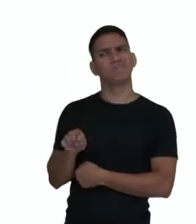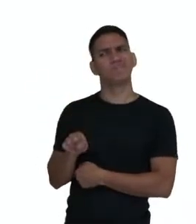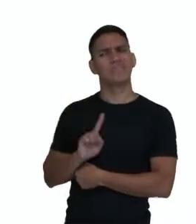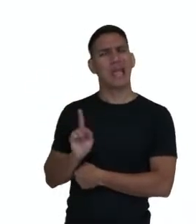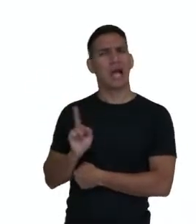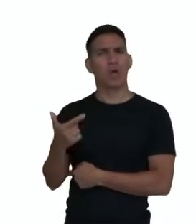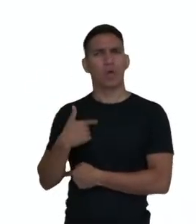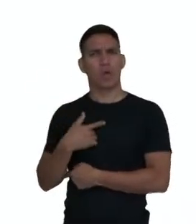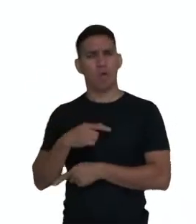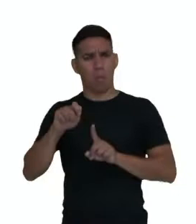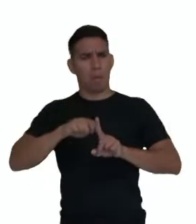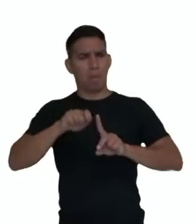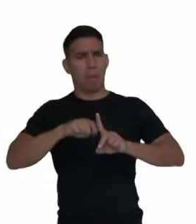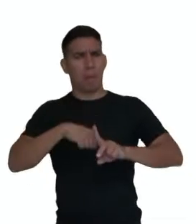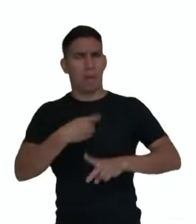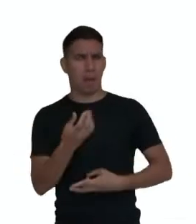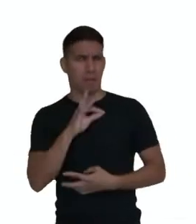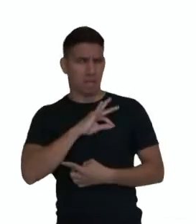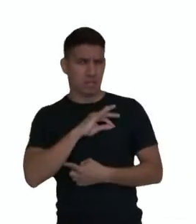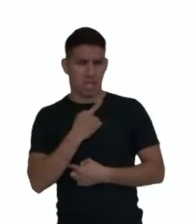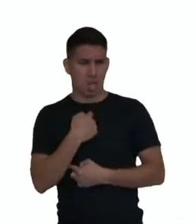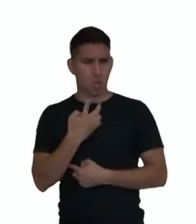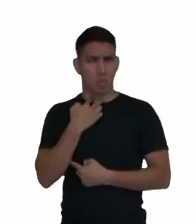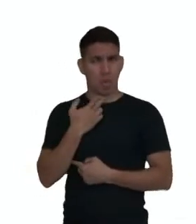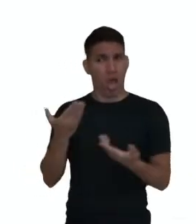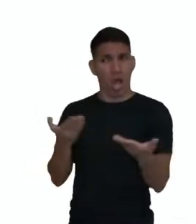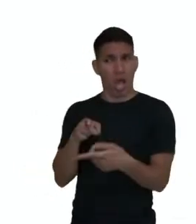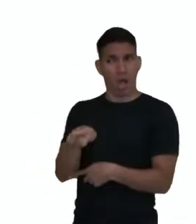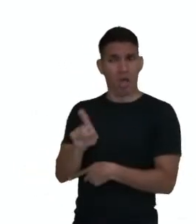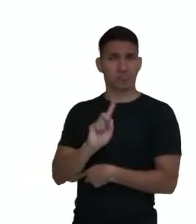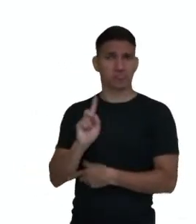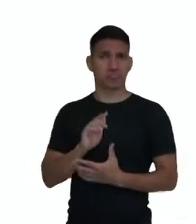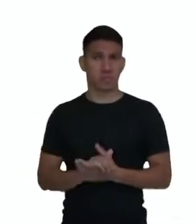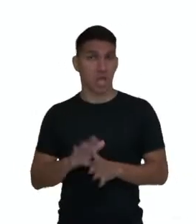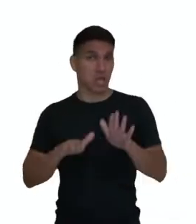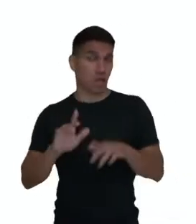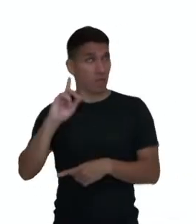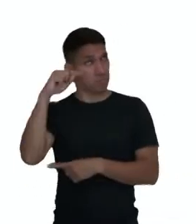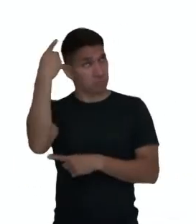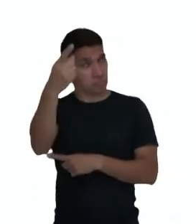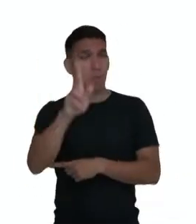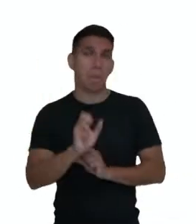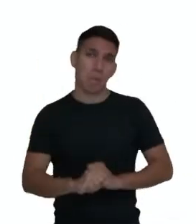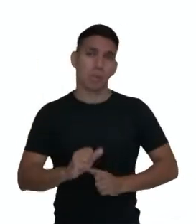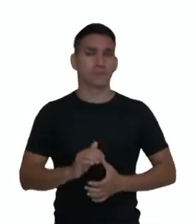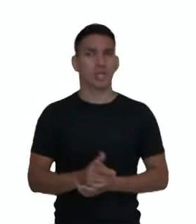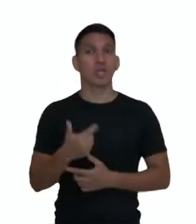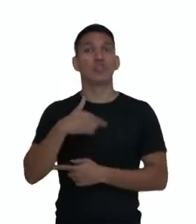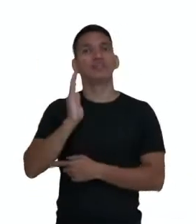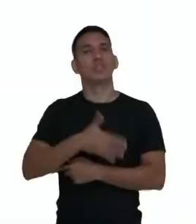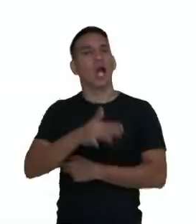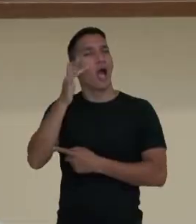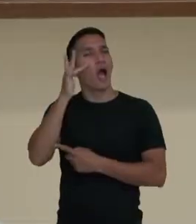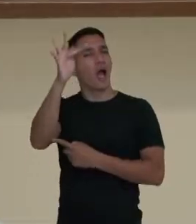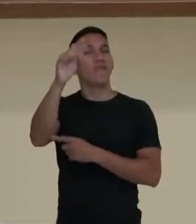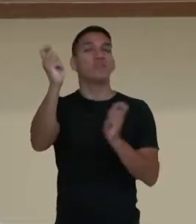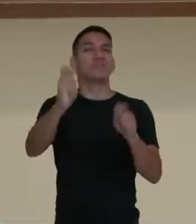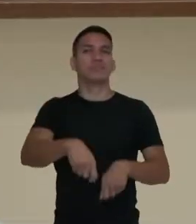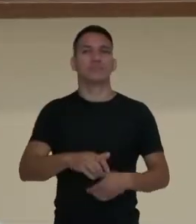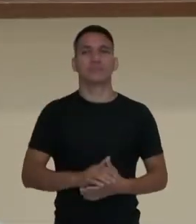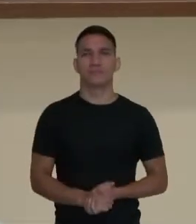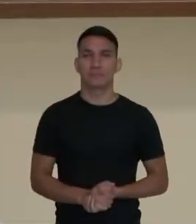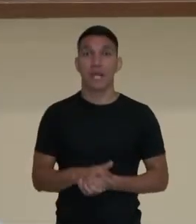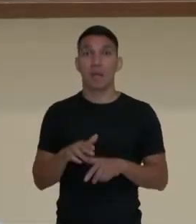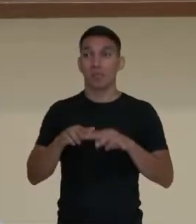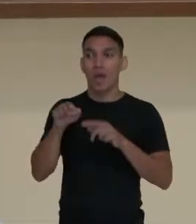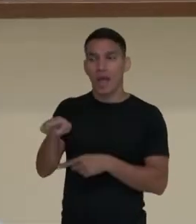o que eu ganho por mês, não sei se consigo ter esse luxo agora. Talvez em longo prazo. Eu já tinha um horizonte de crescimento. Então ela